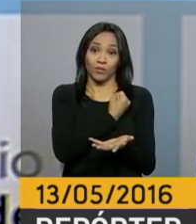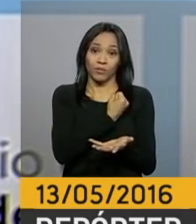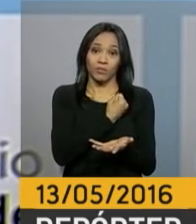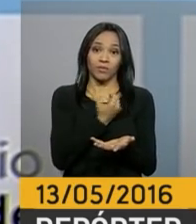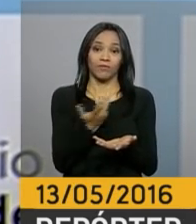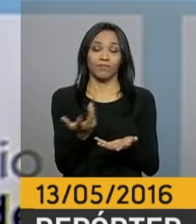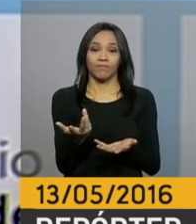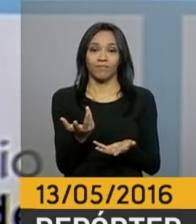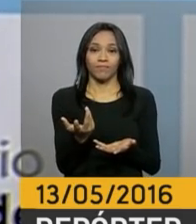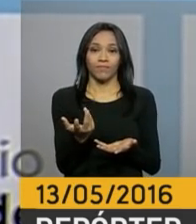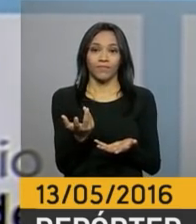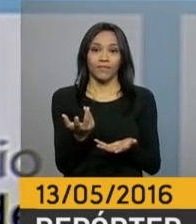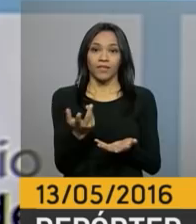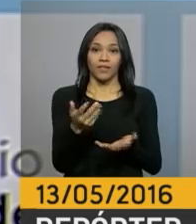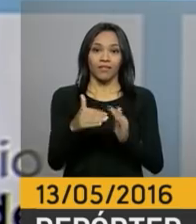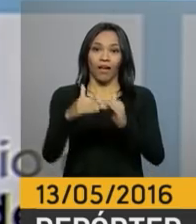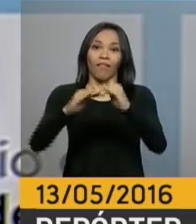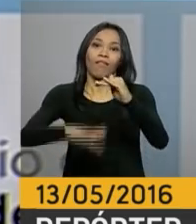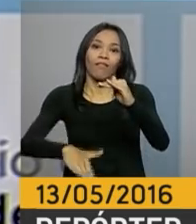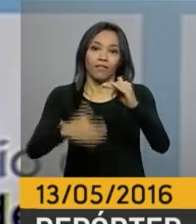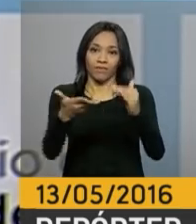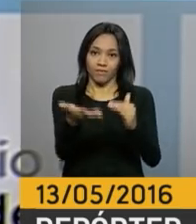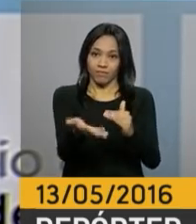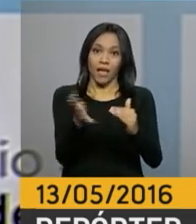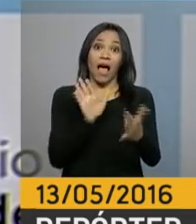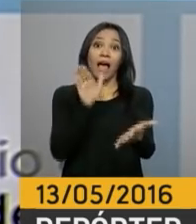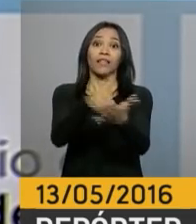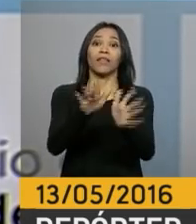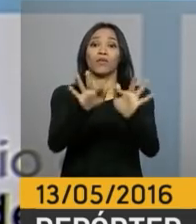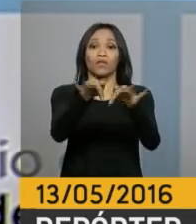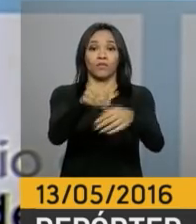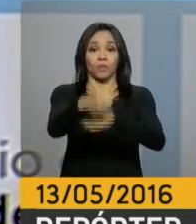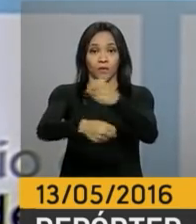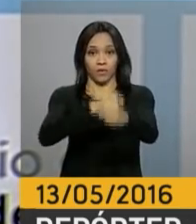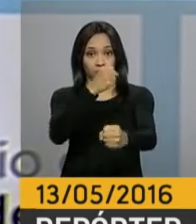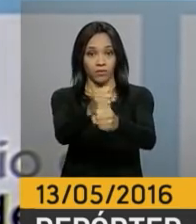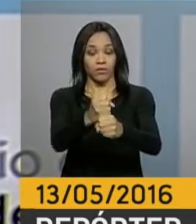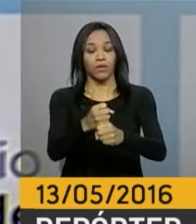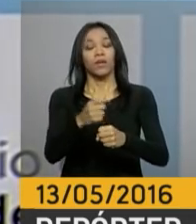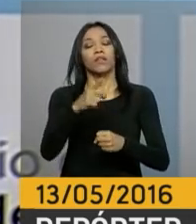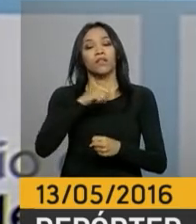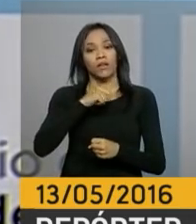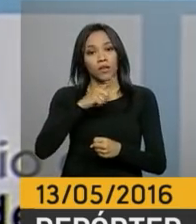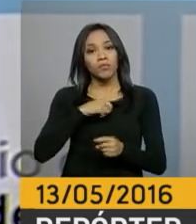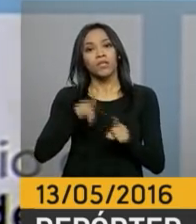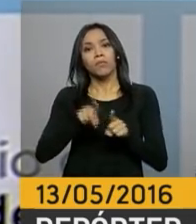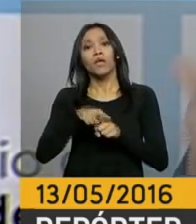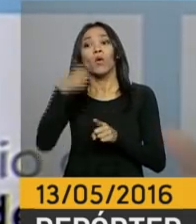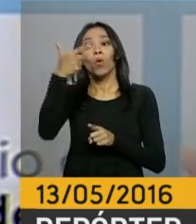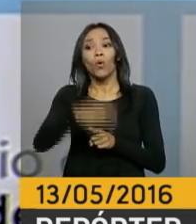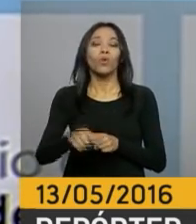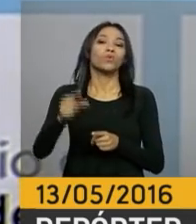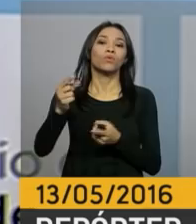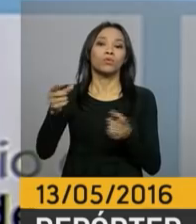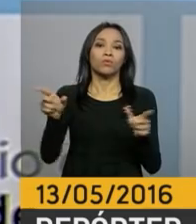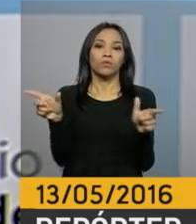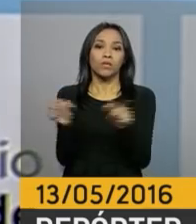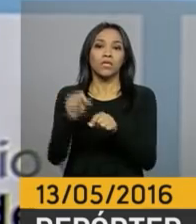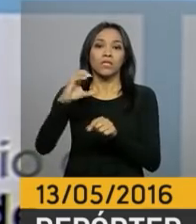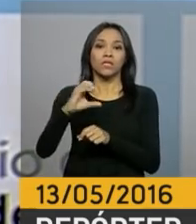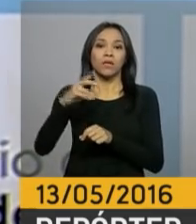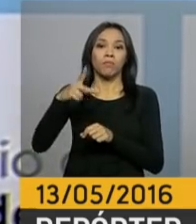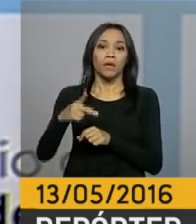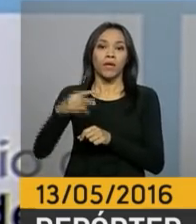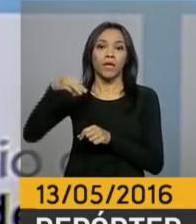vamos dizer previsto acontecer até o final do ano nós temos a receita da cpmf que não vai mais se realizar esse